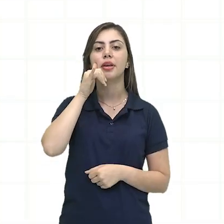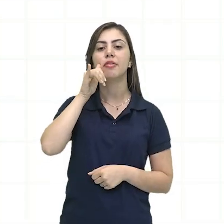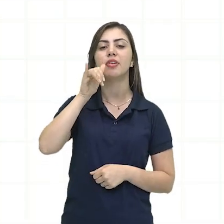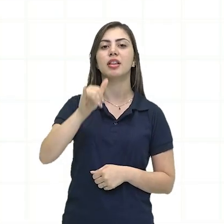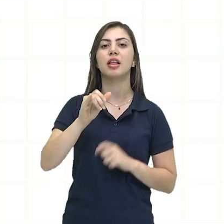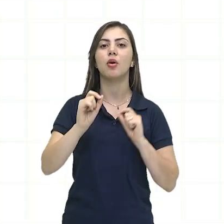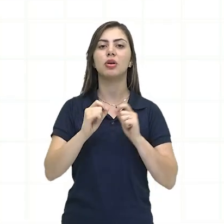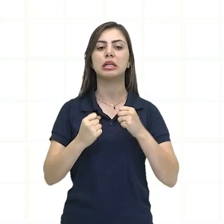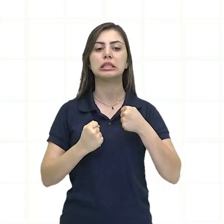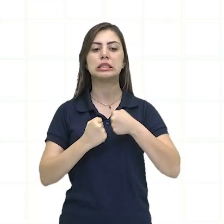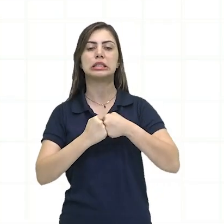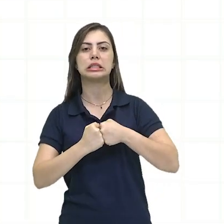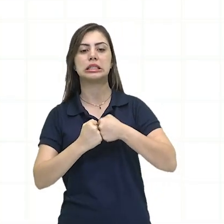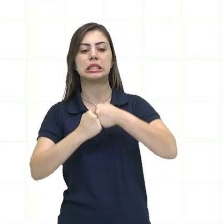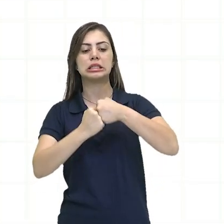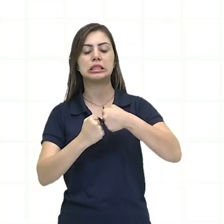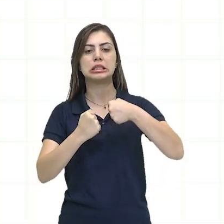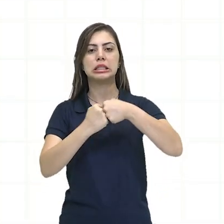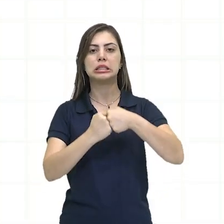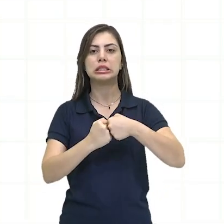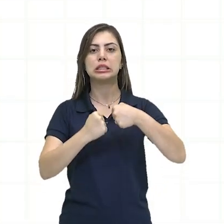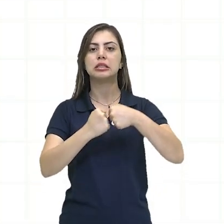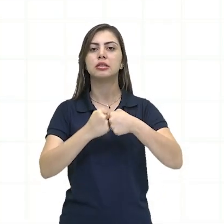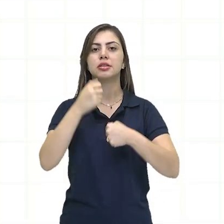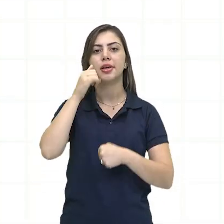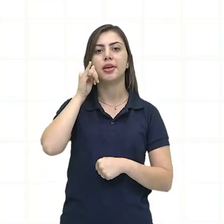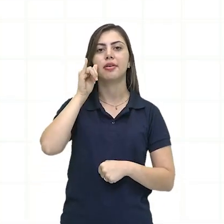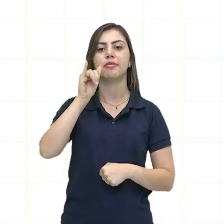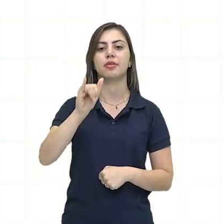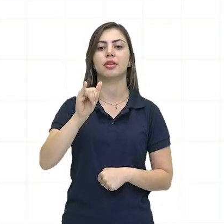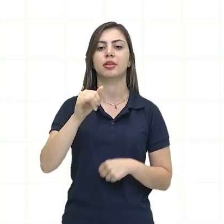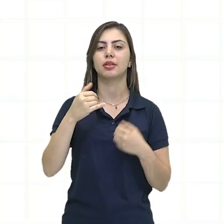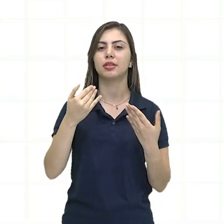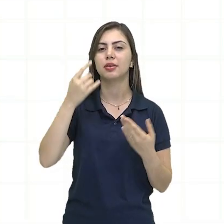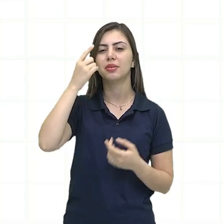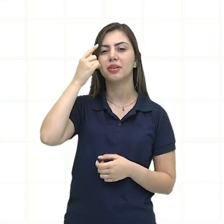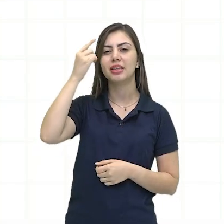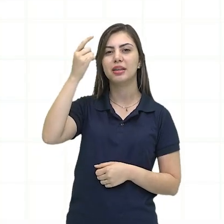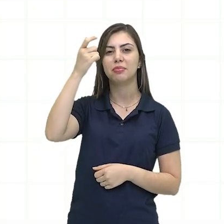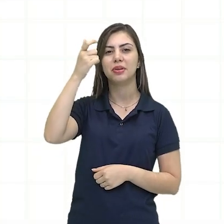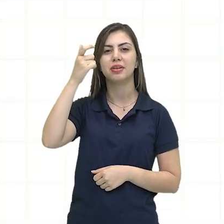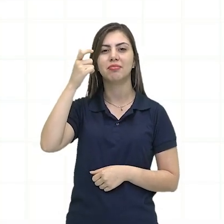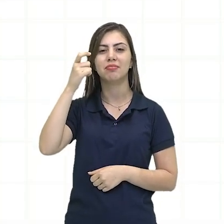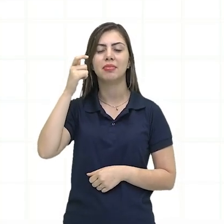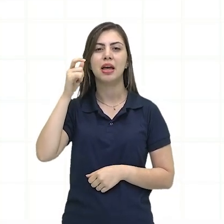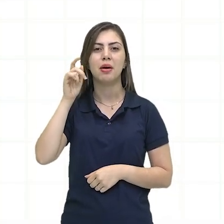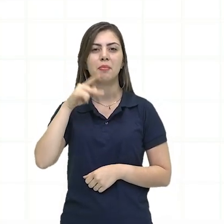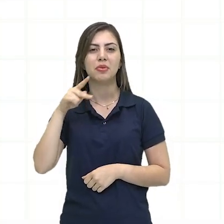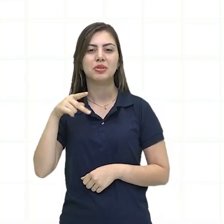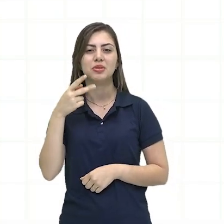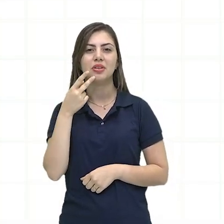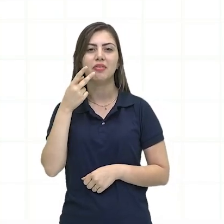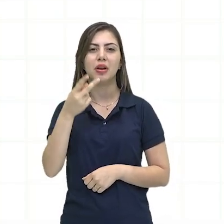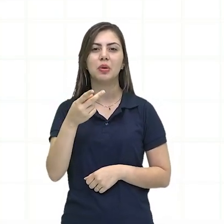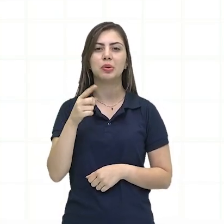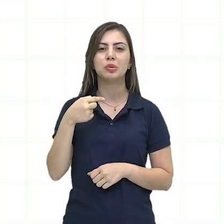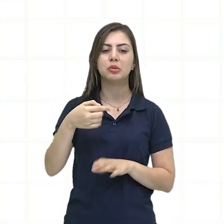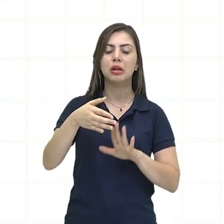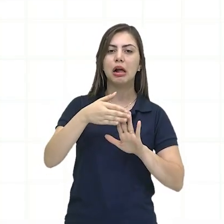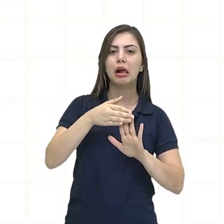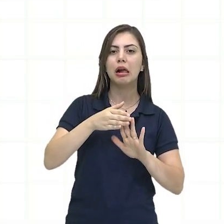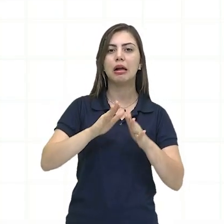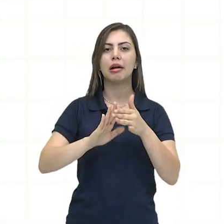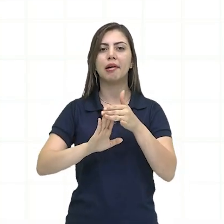O atrito entre os ossos, certo? Lembra que a professora falou de estalar os dedos,